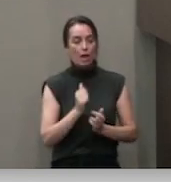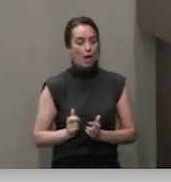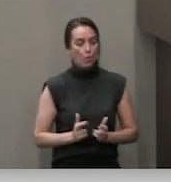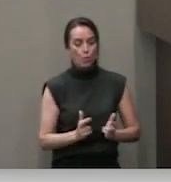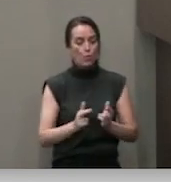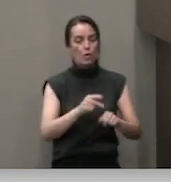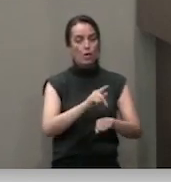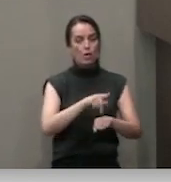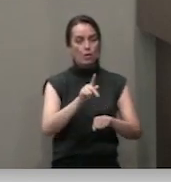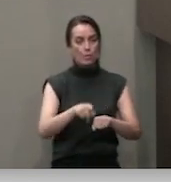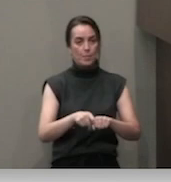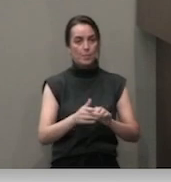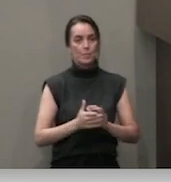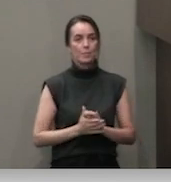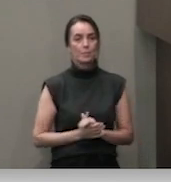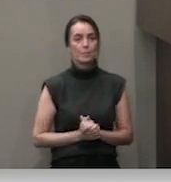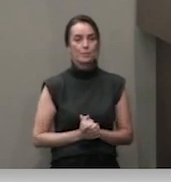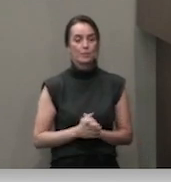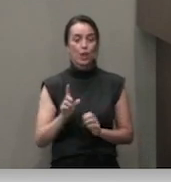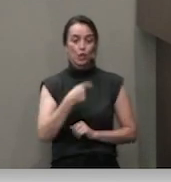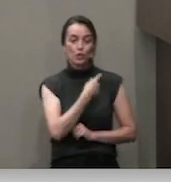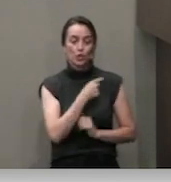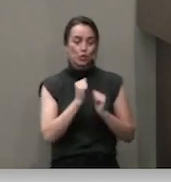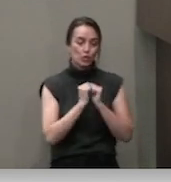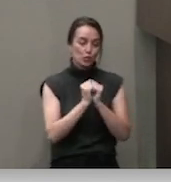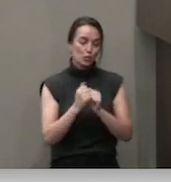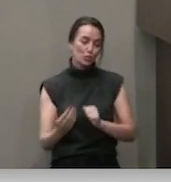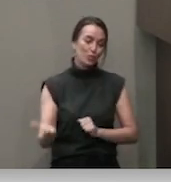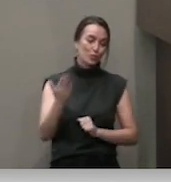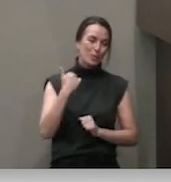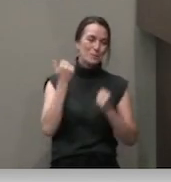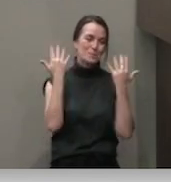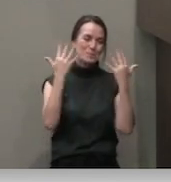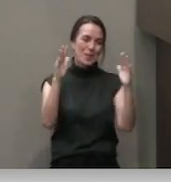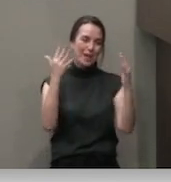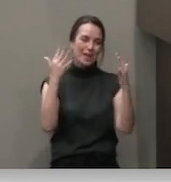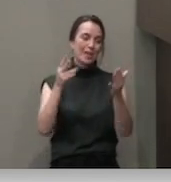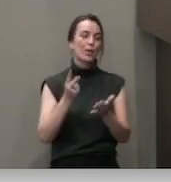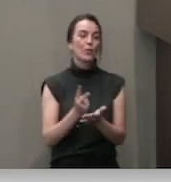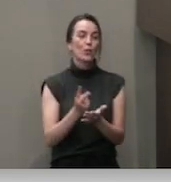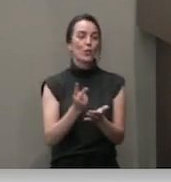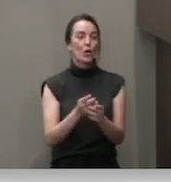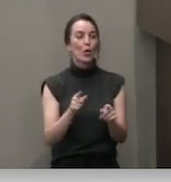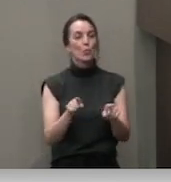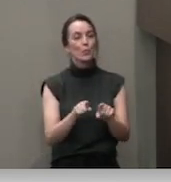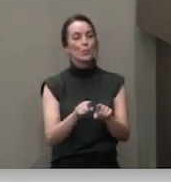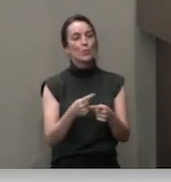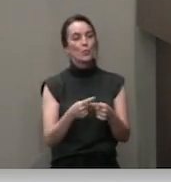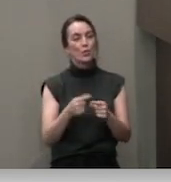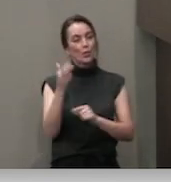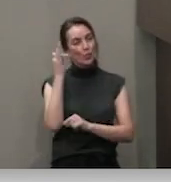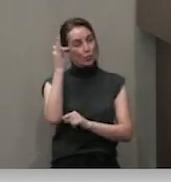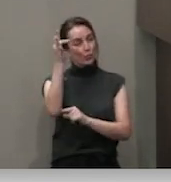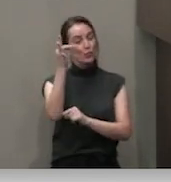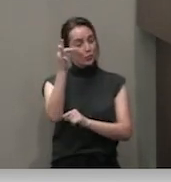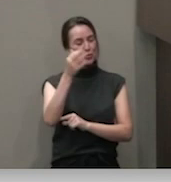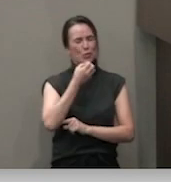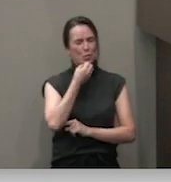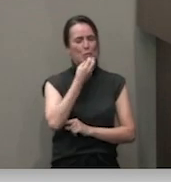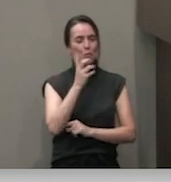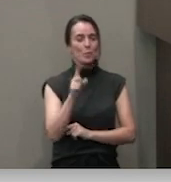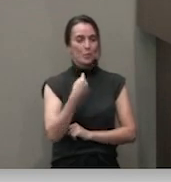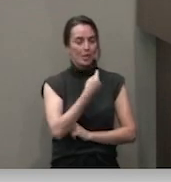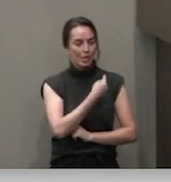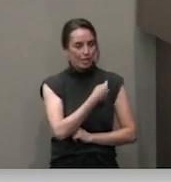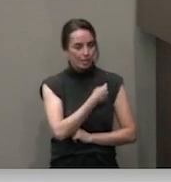do rio passofundo vamos juntos Parabéns seguimos aí que o futuro seja bom para para